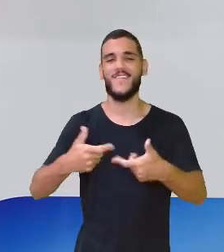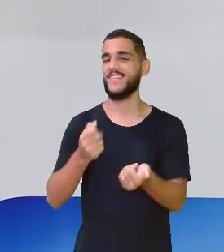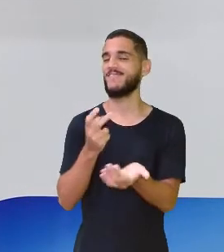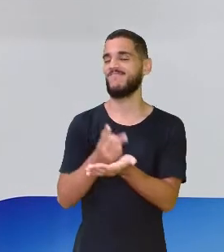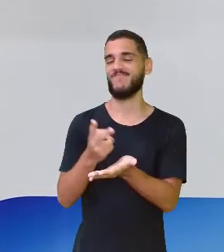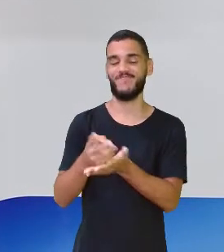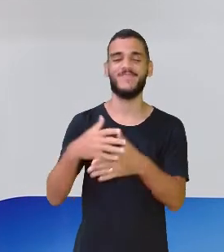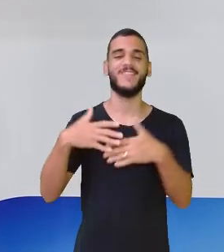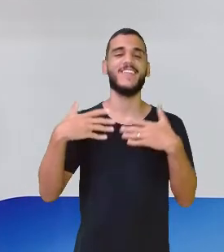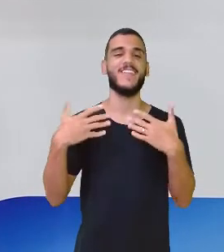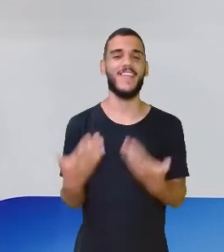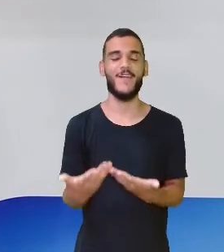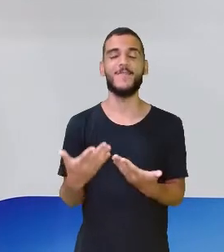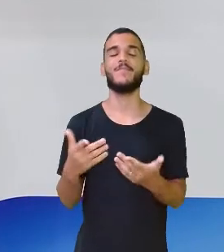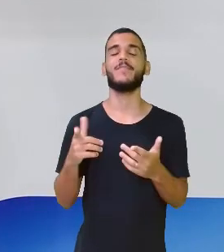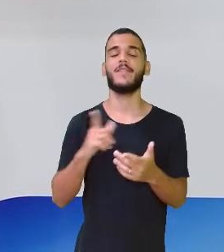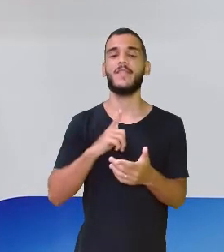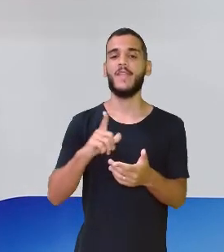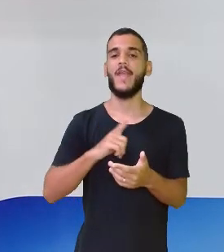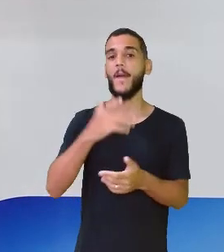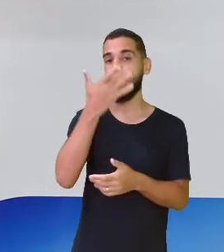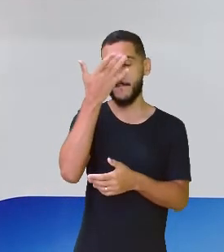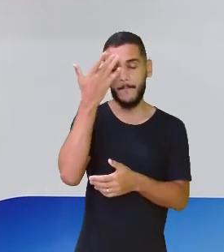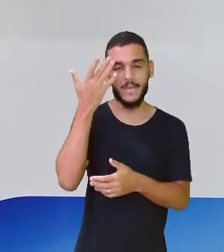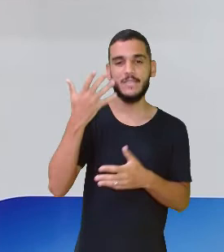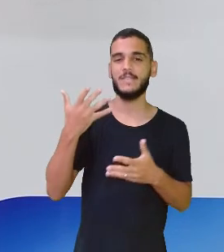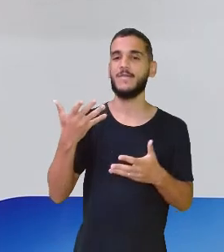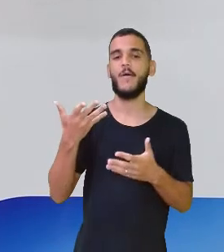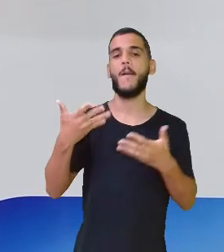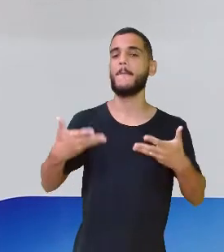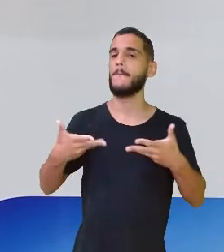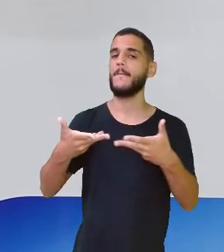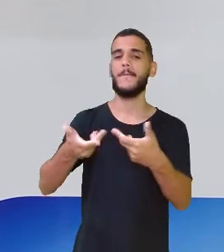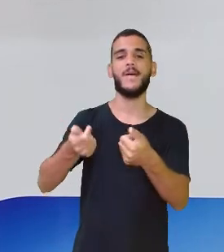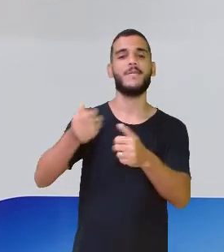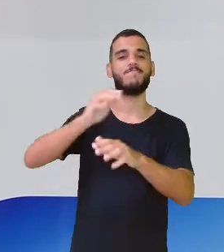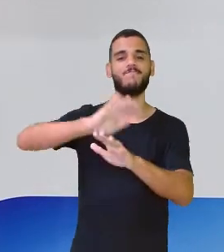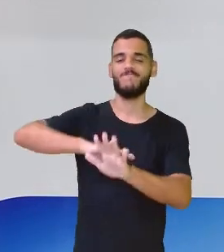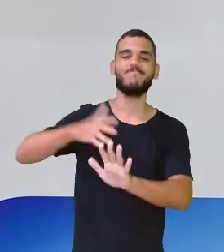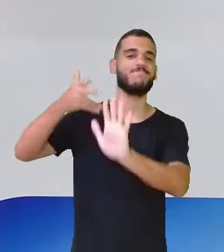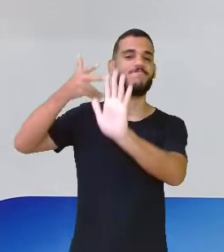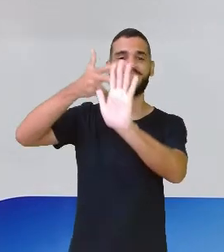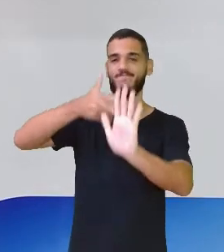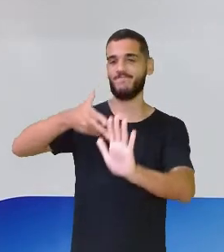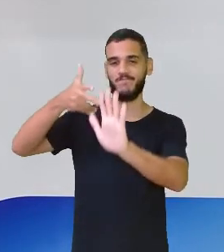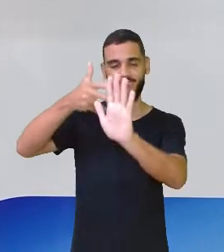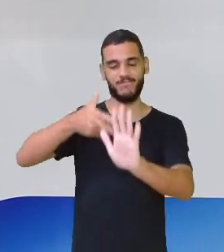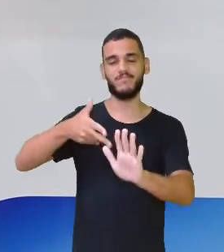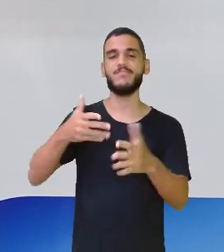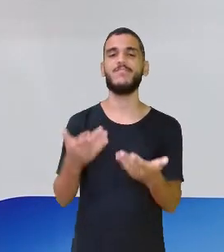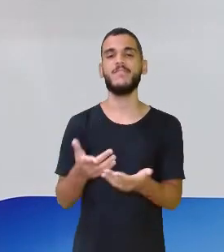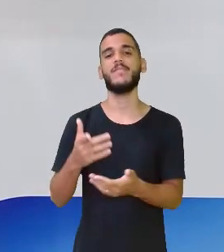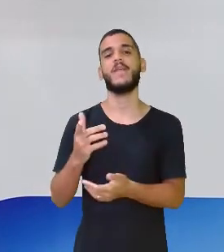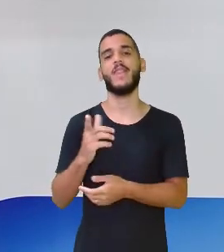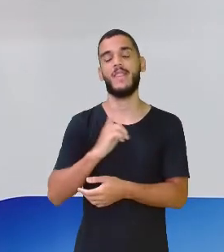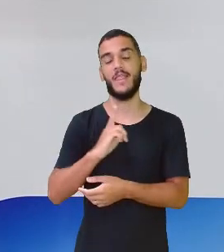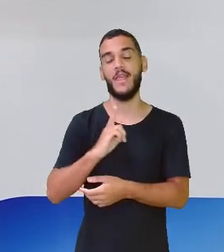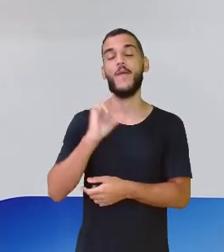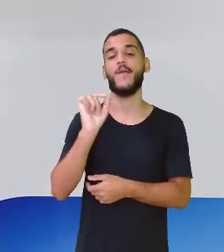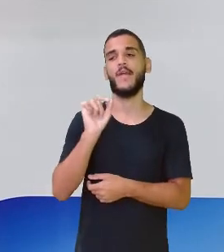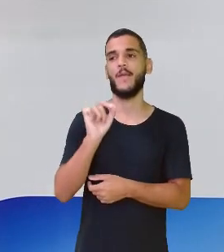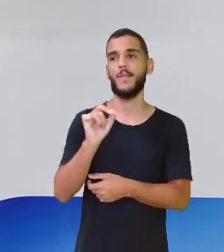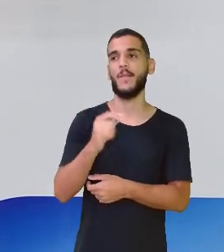sempre, mas a gente tem equipe maravilhosa também da produção, então a gente tem, eu digo que se